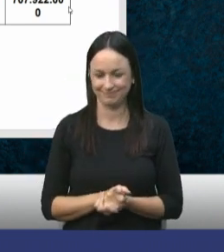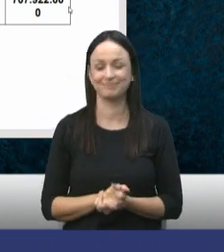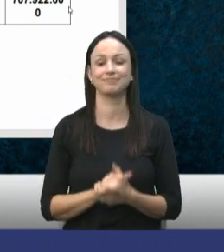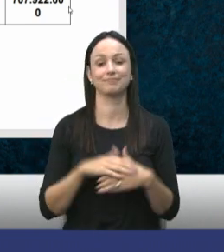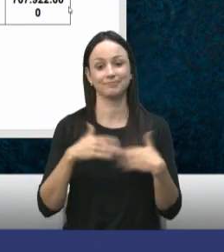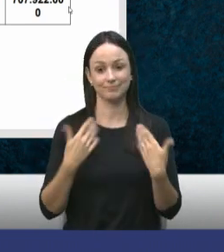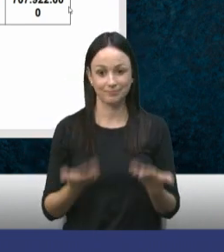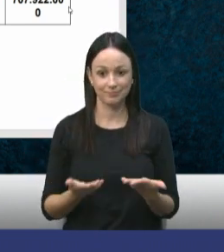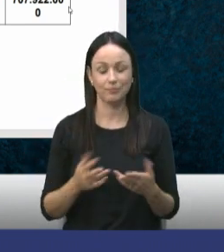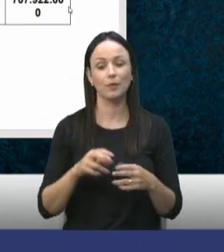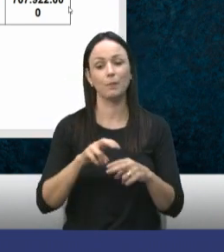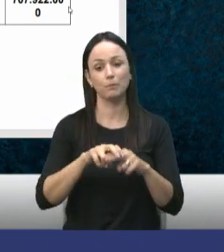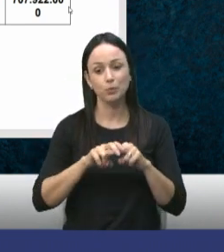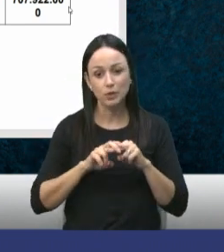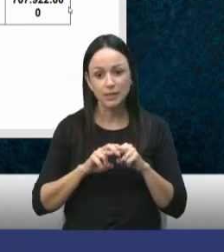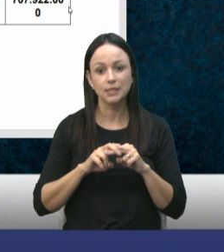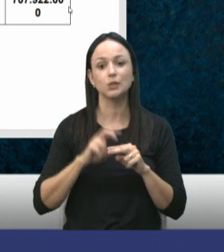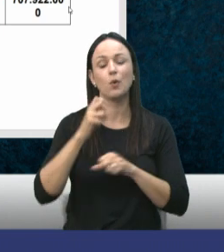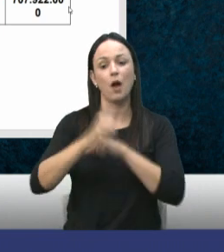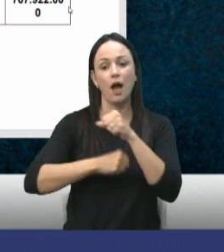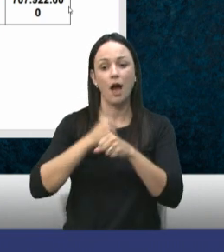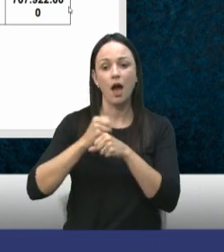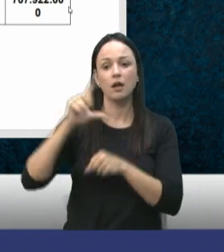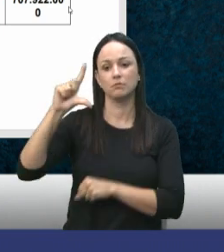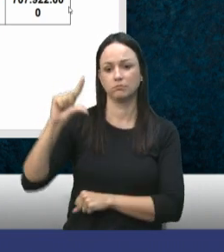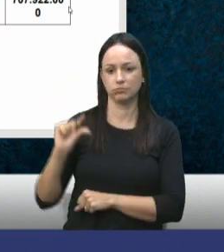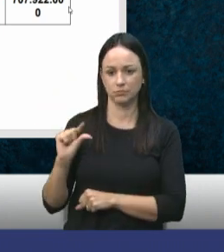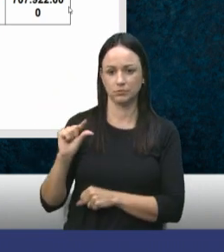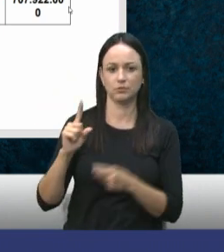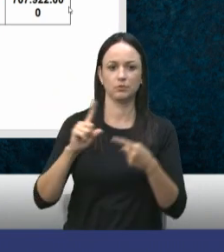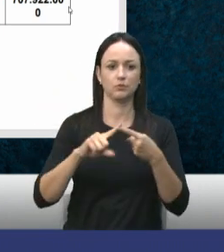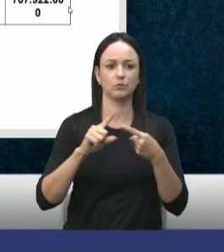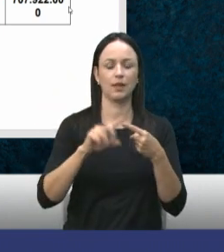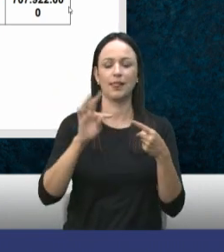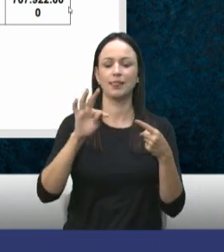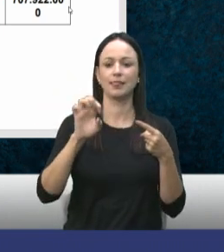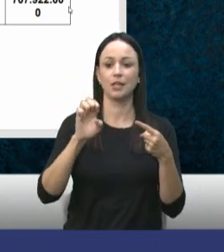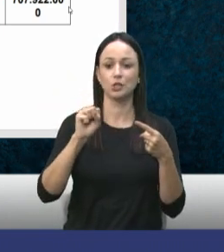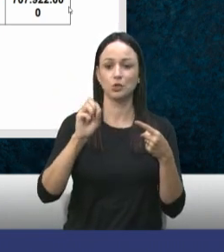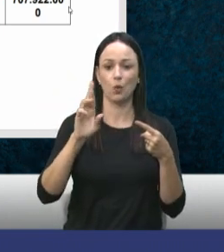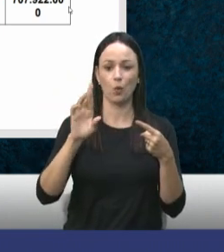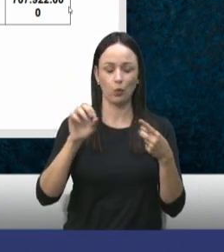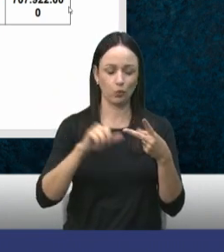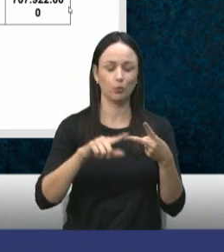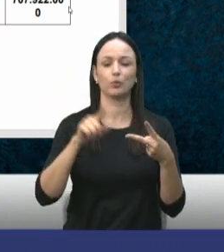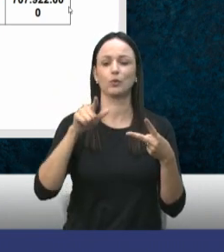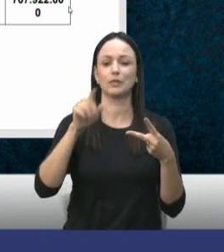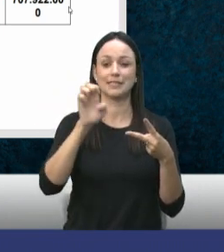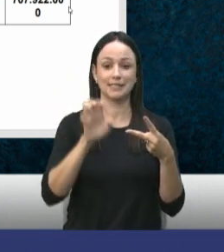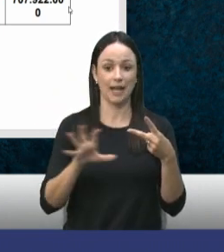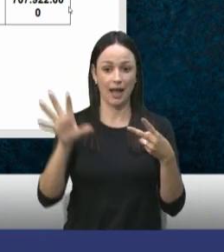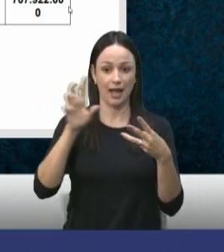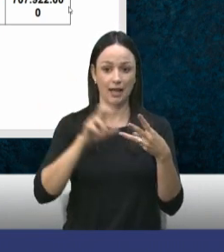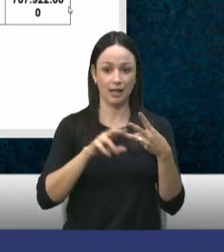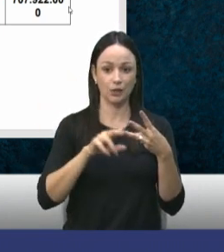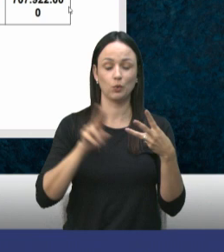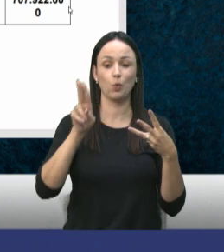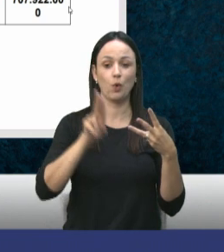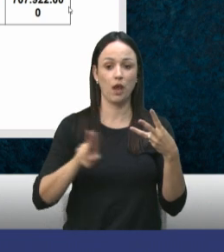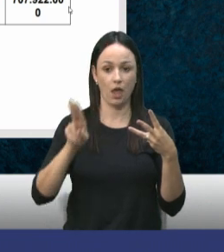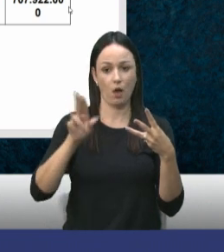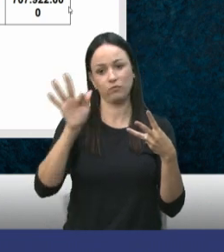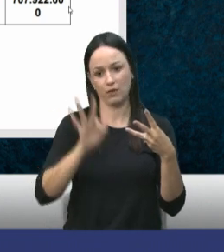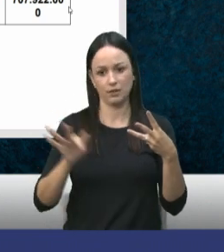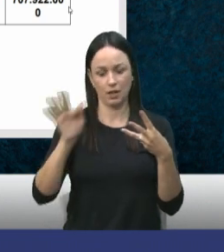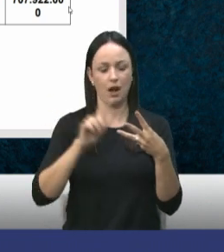nós levamos em conta todas as fontes, fontes do Tesouro, as fontes do Estado, da União e demais